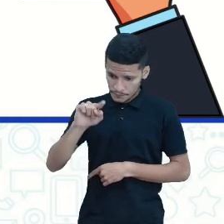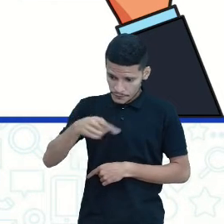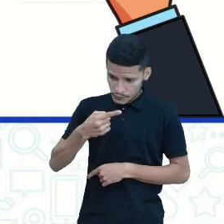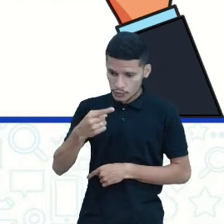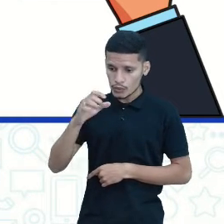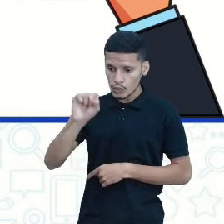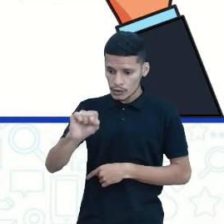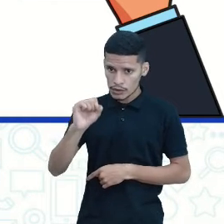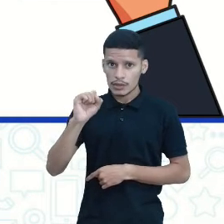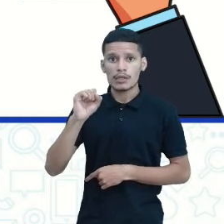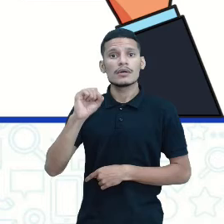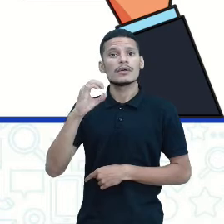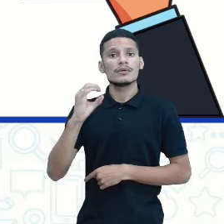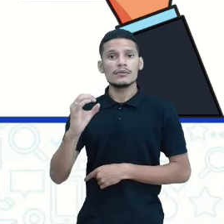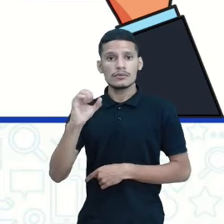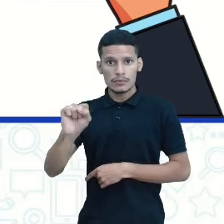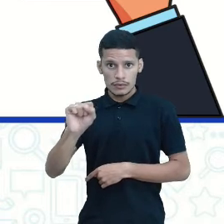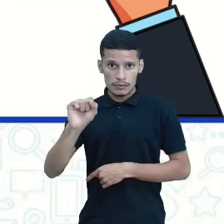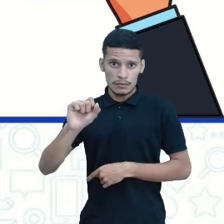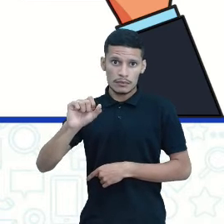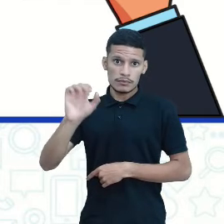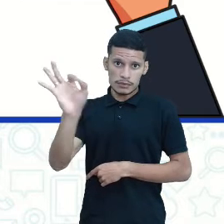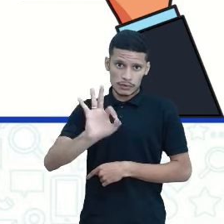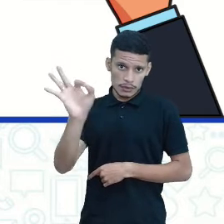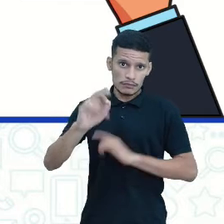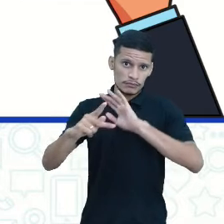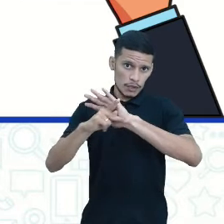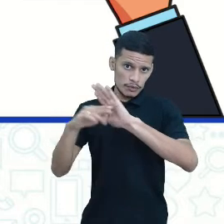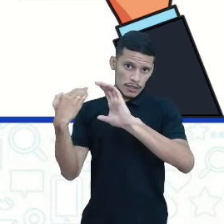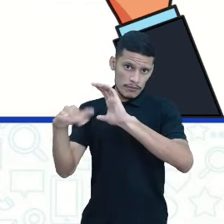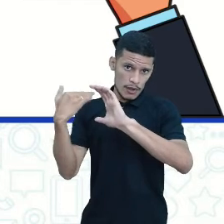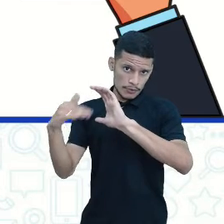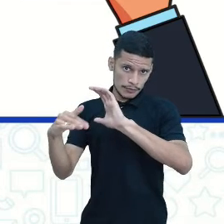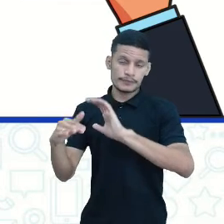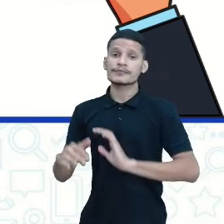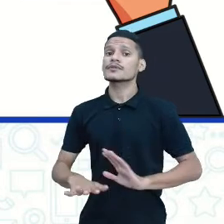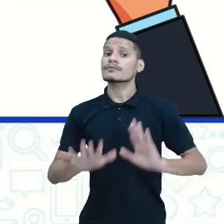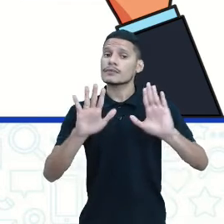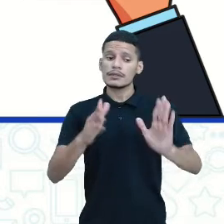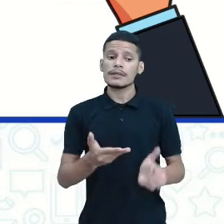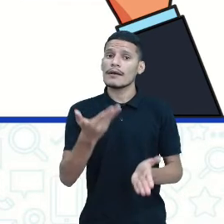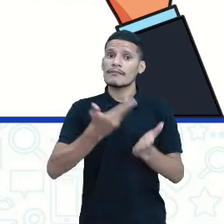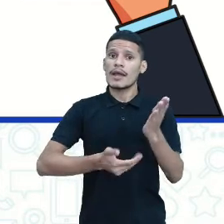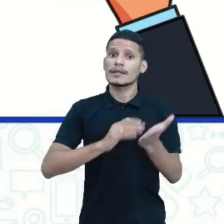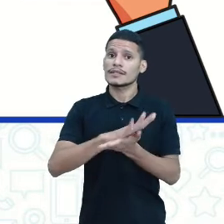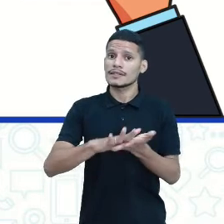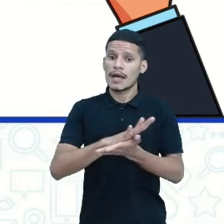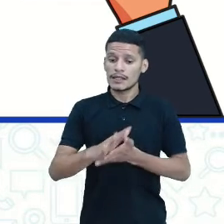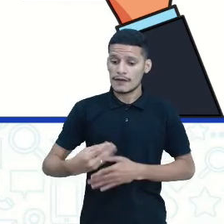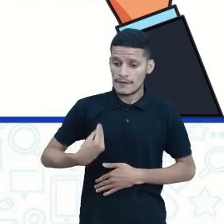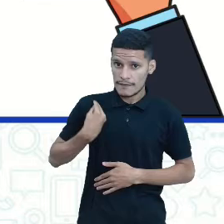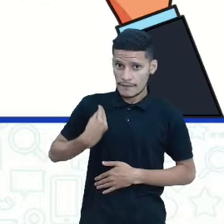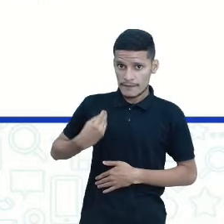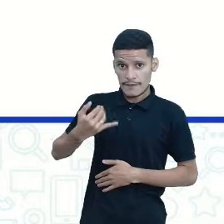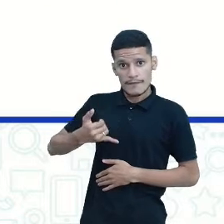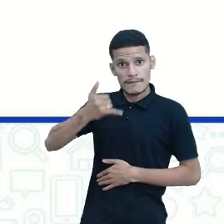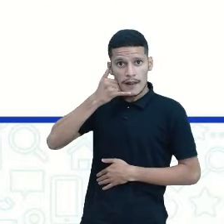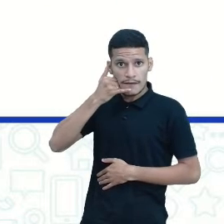dos portais de Fale Conosco e e-mails. E estes só não perdem para o atendimento via